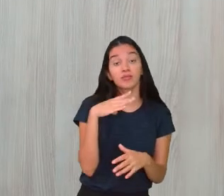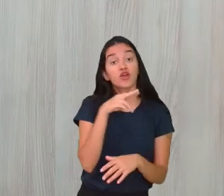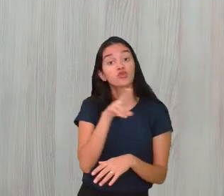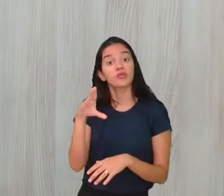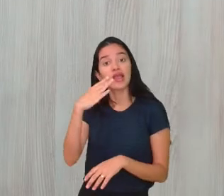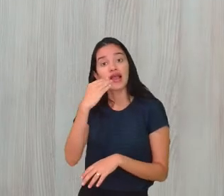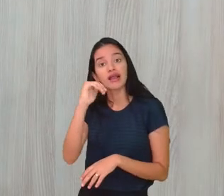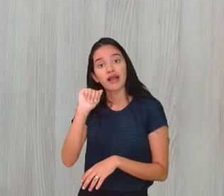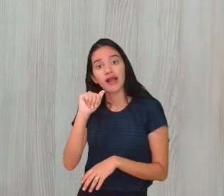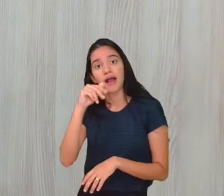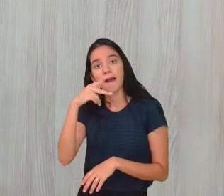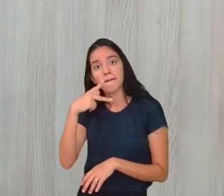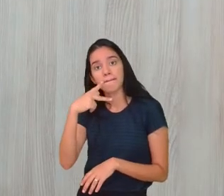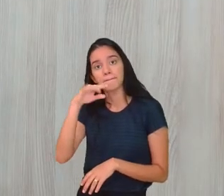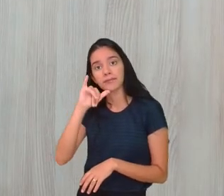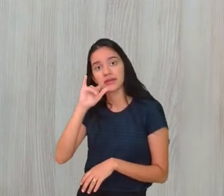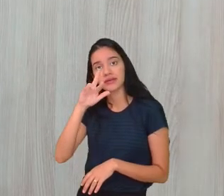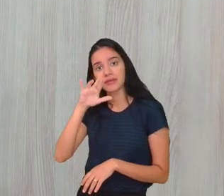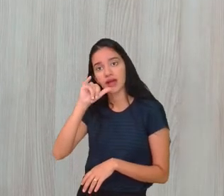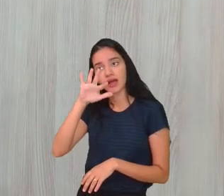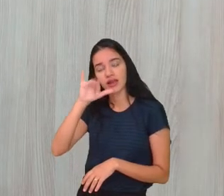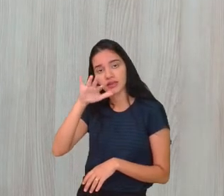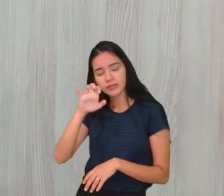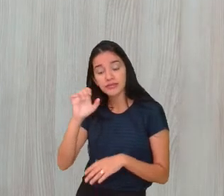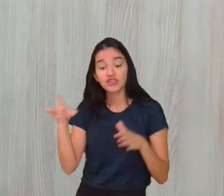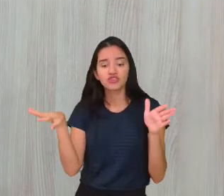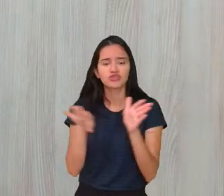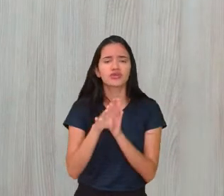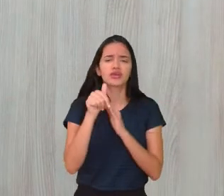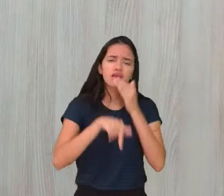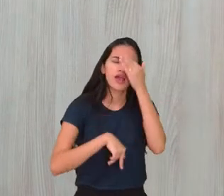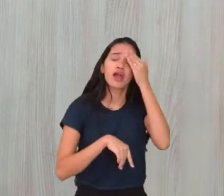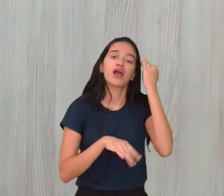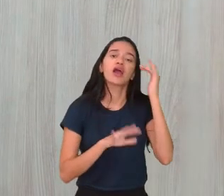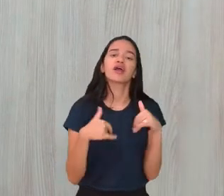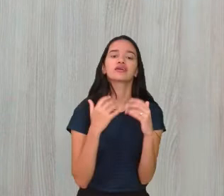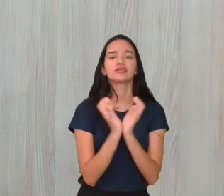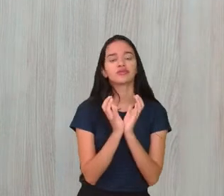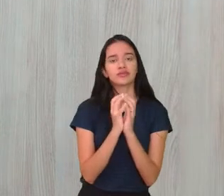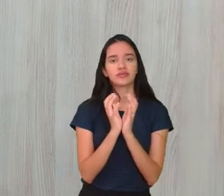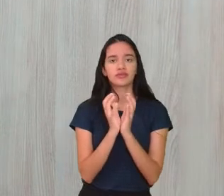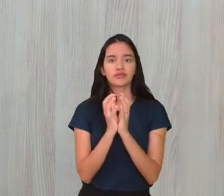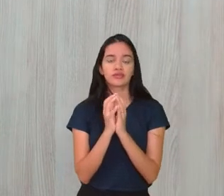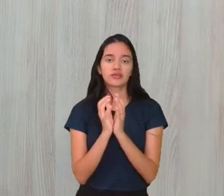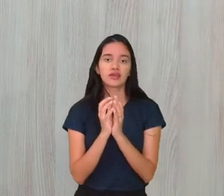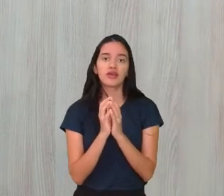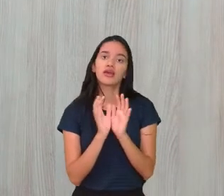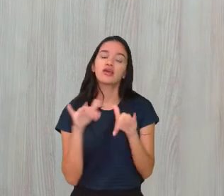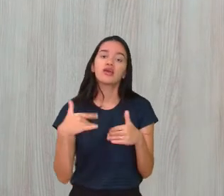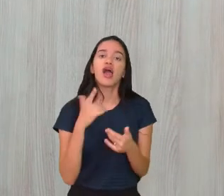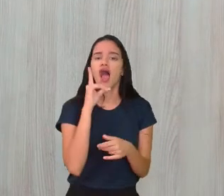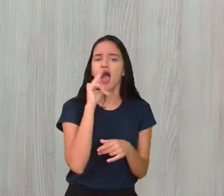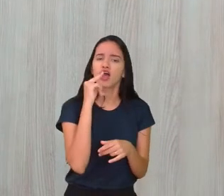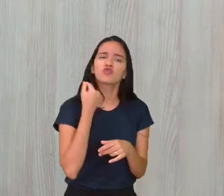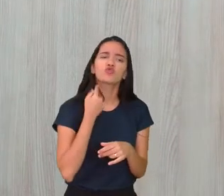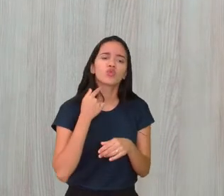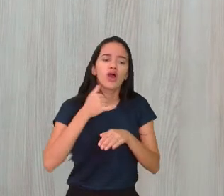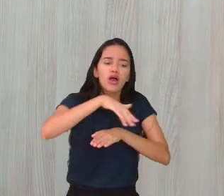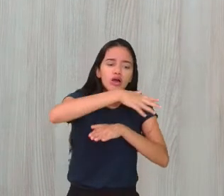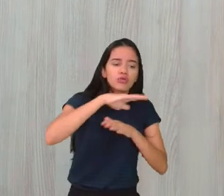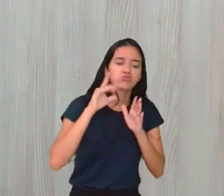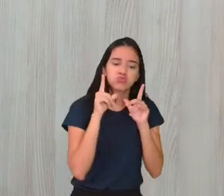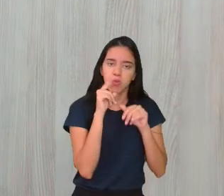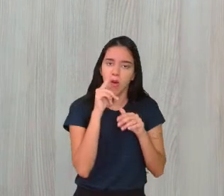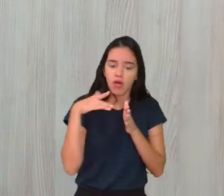Capibaribe. E o Rio Capibaribe, quando ele chega aqui no Recife, né, que deságua no mar, tem o Rio Capibaribe e o